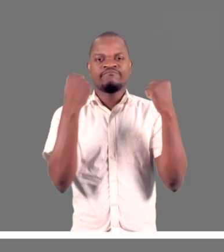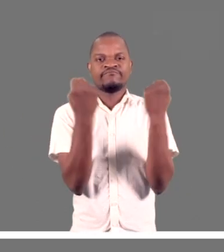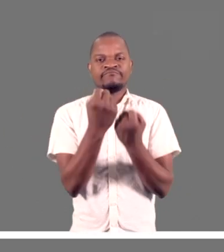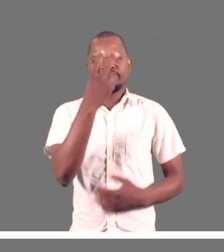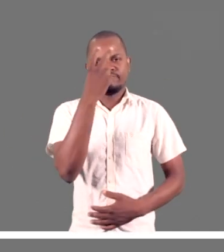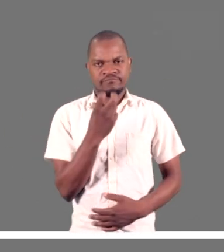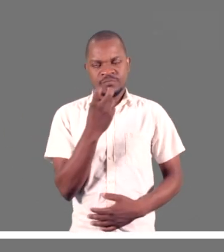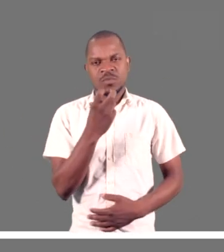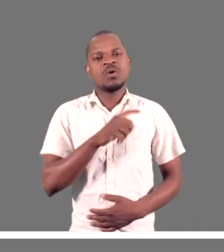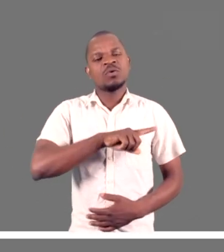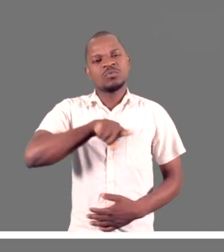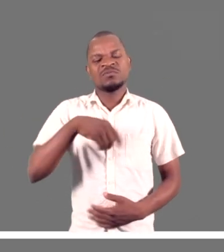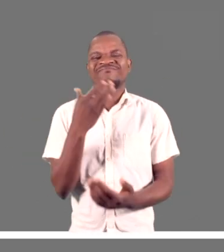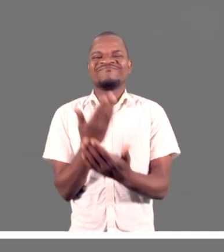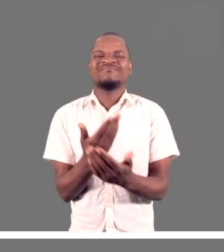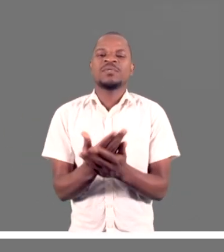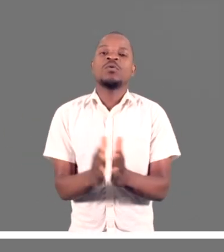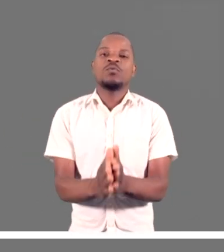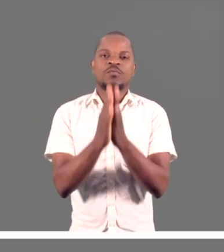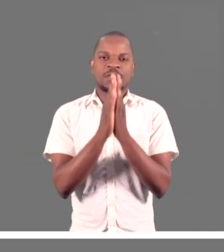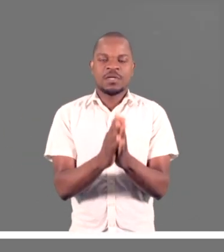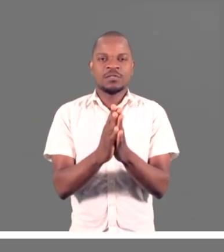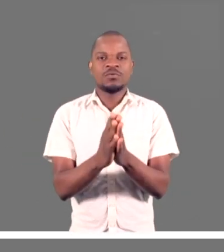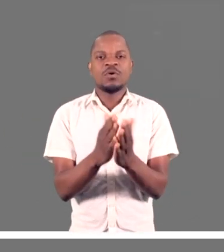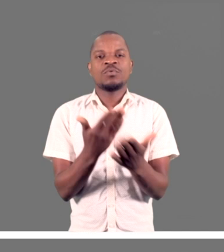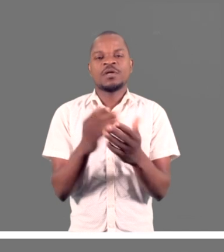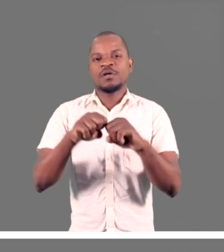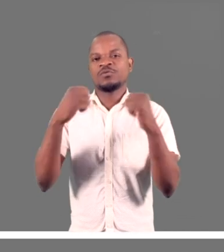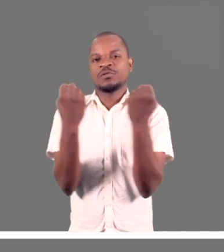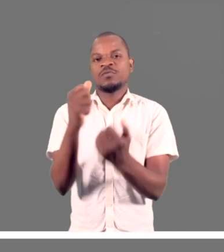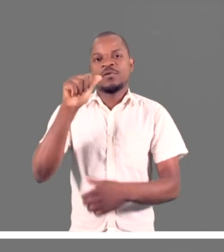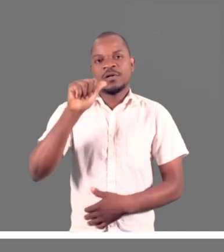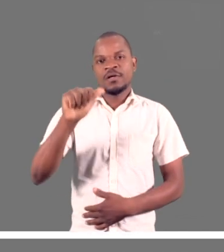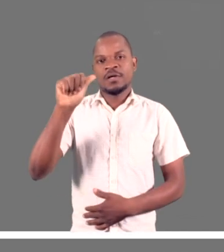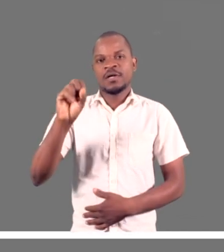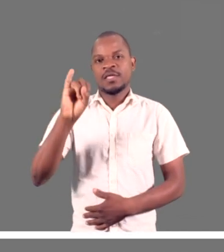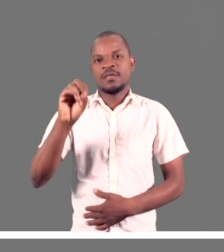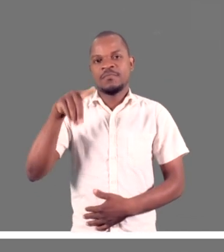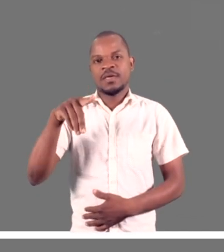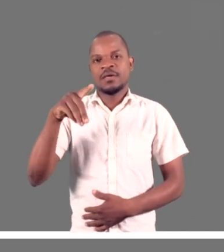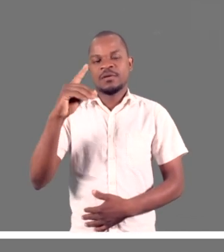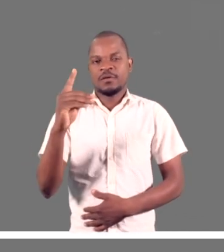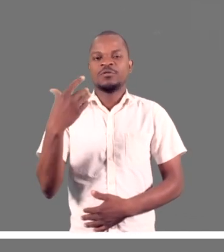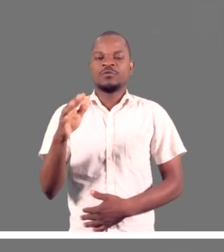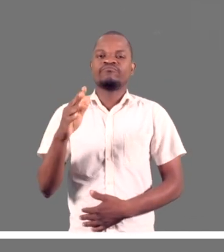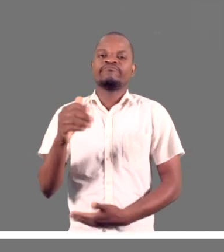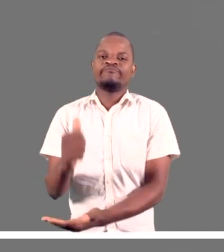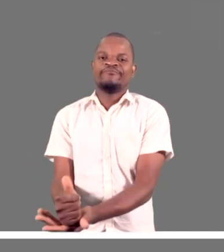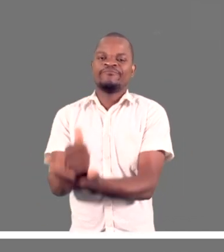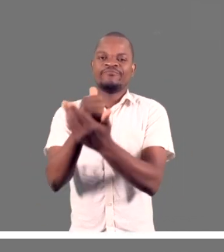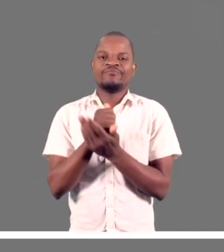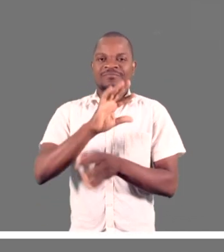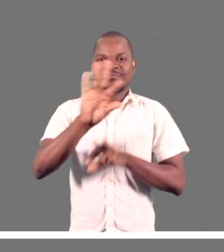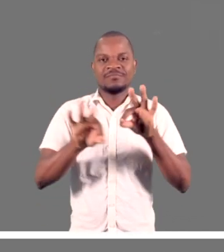Nós, como a CAM, na nutrição, na verdade, nós temos que agradecer essa iniciativa de AIPD que